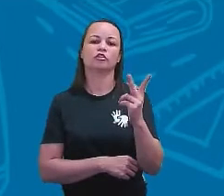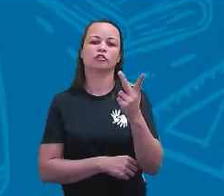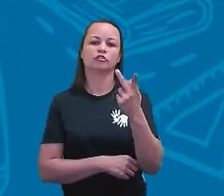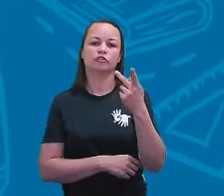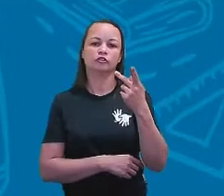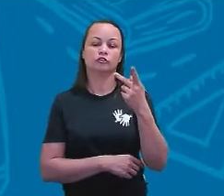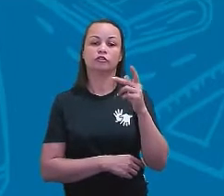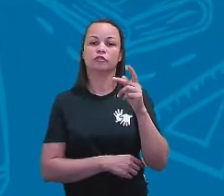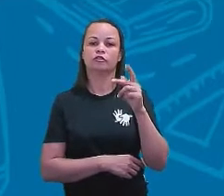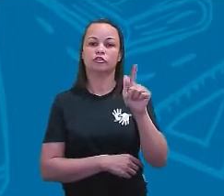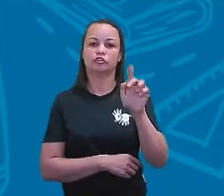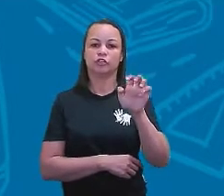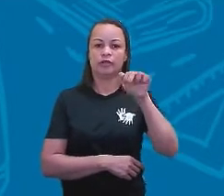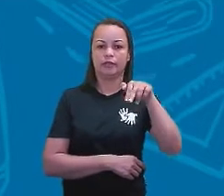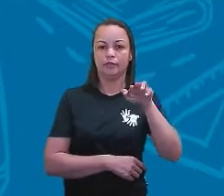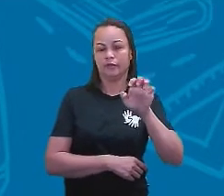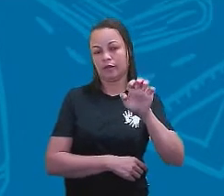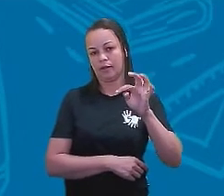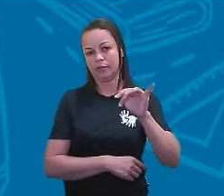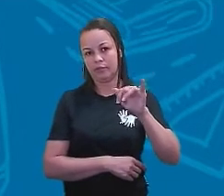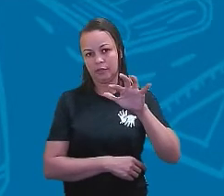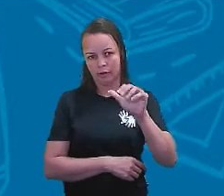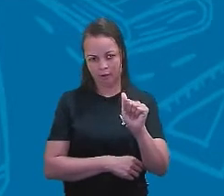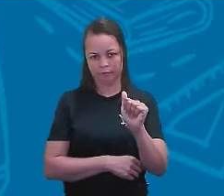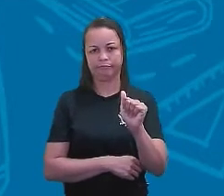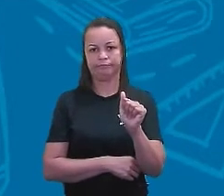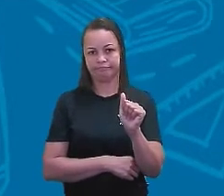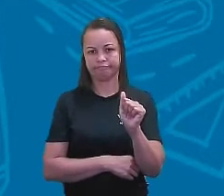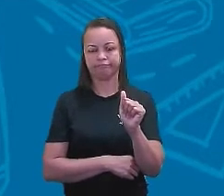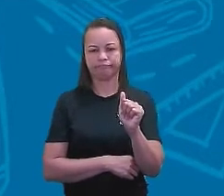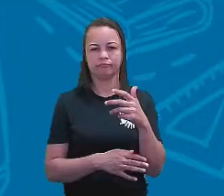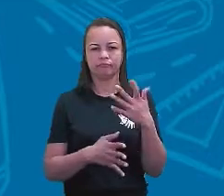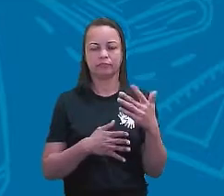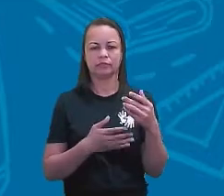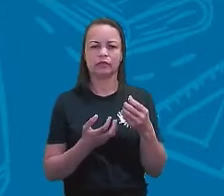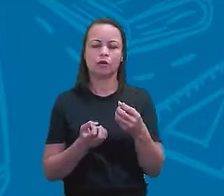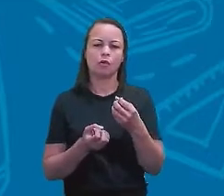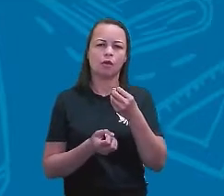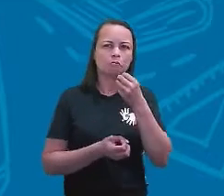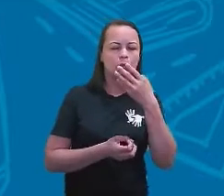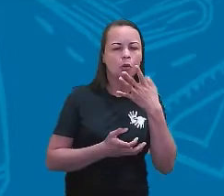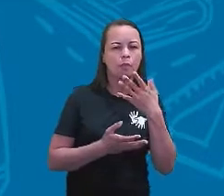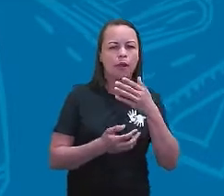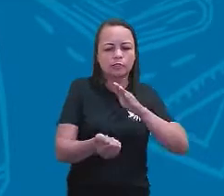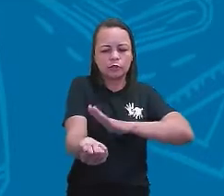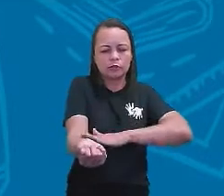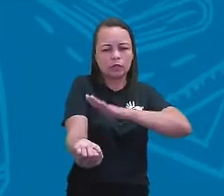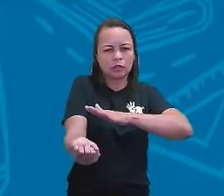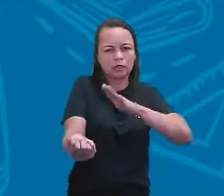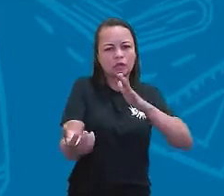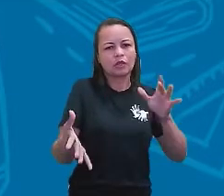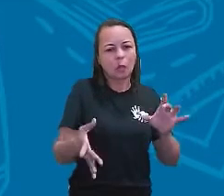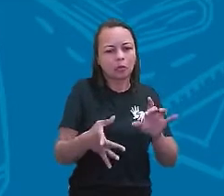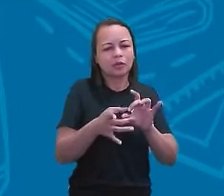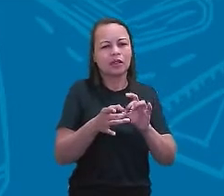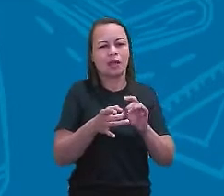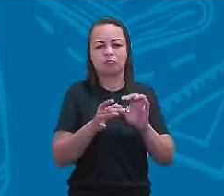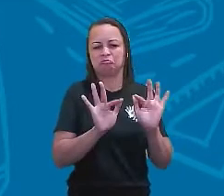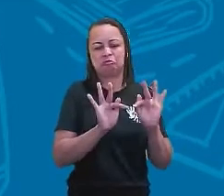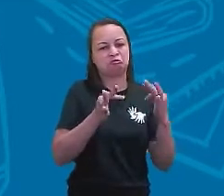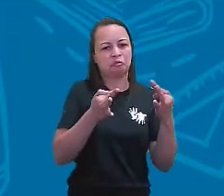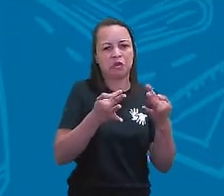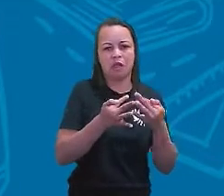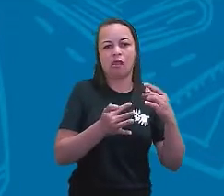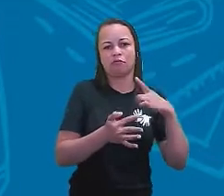sempre aquilo que é genético tem a ver com hereditariedade. Uma boa parte da pressão arterial está associada a isso. E